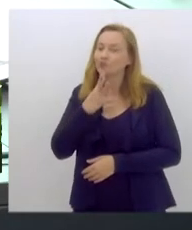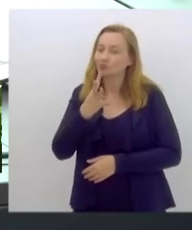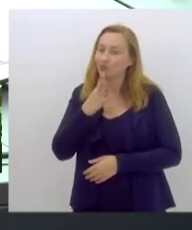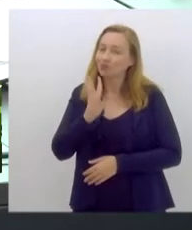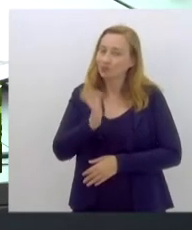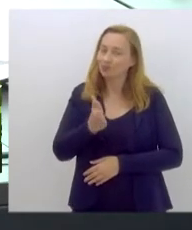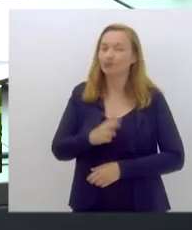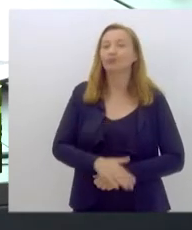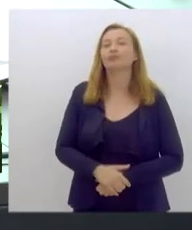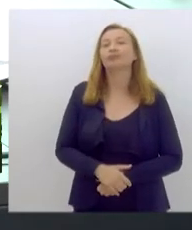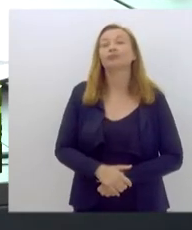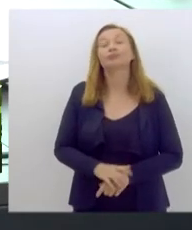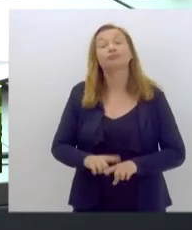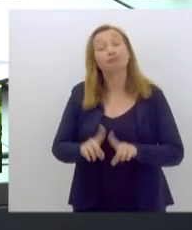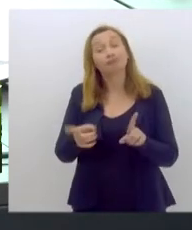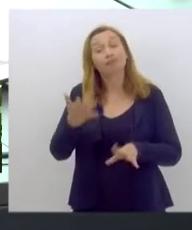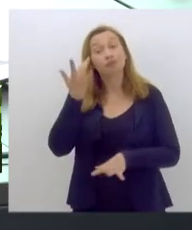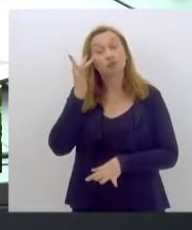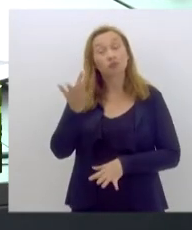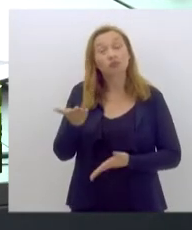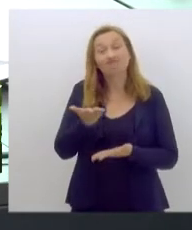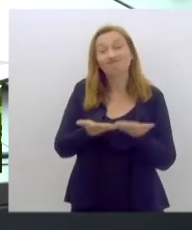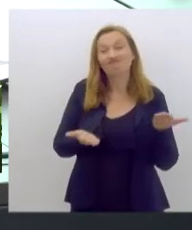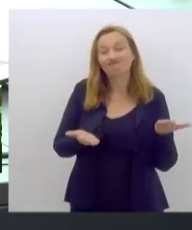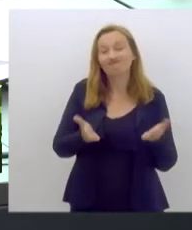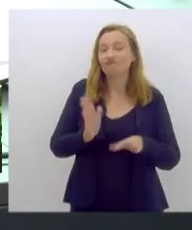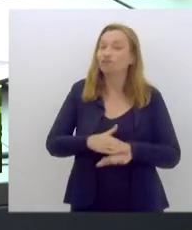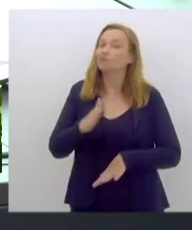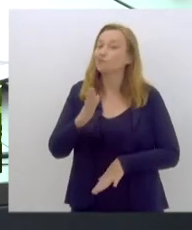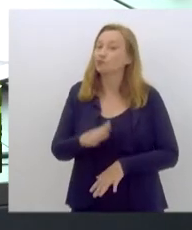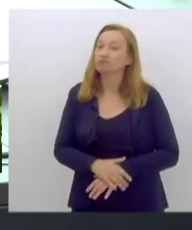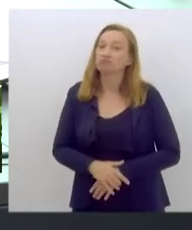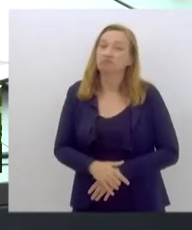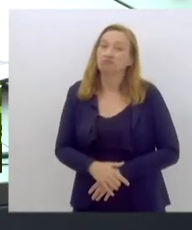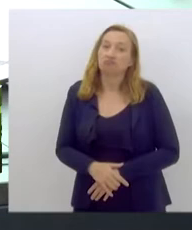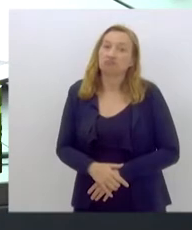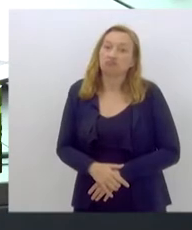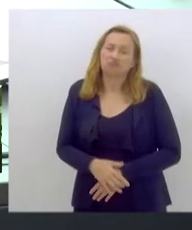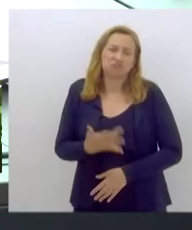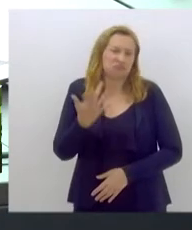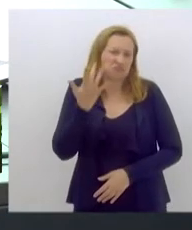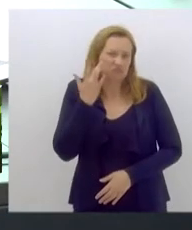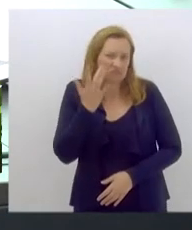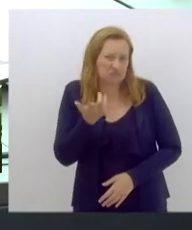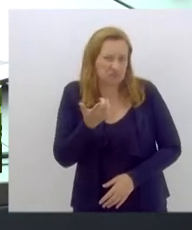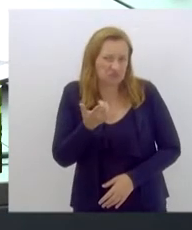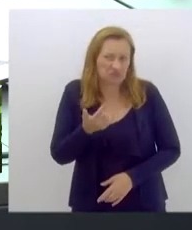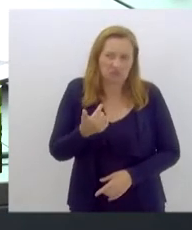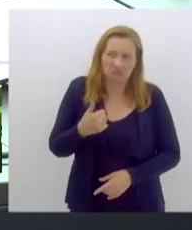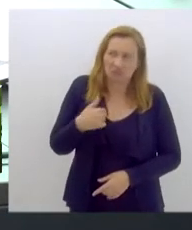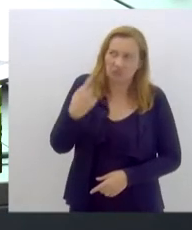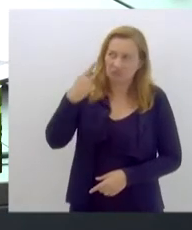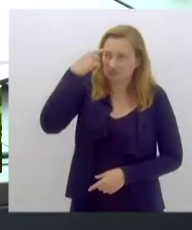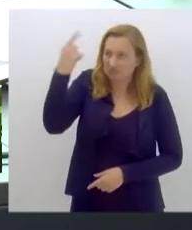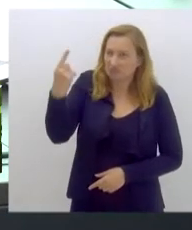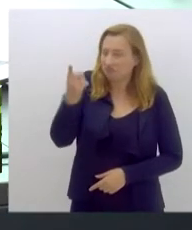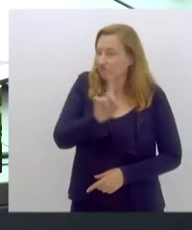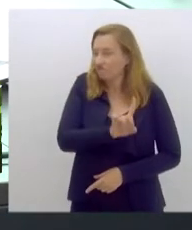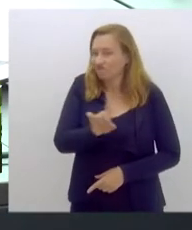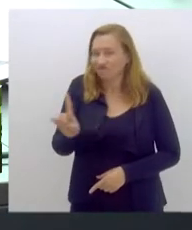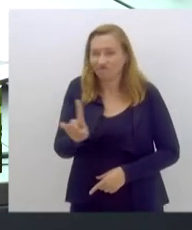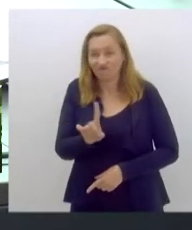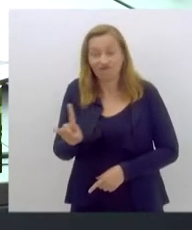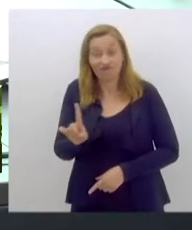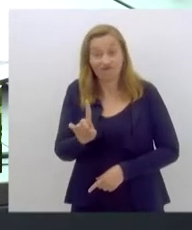né? Mas eu acho que essa perda é maior, e não acho, porque sou adivinho, me respaldei